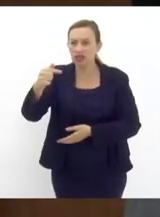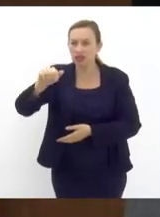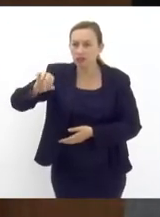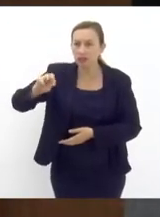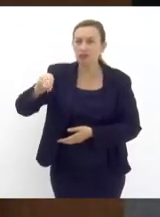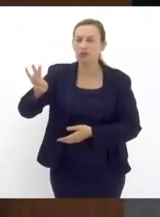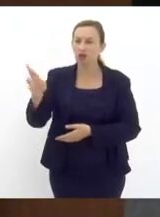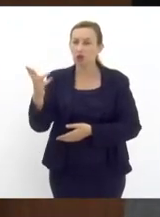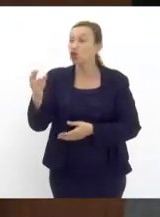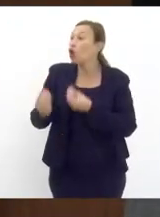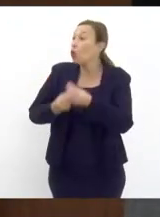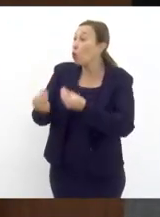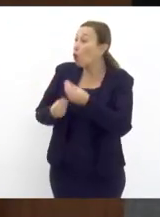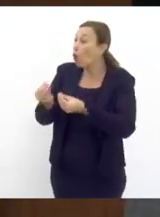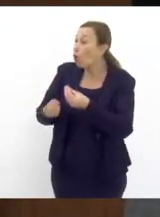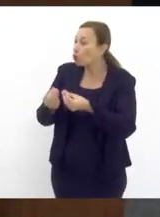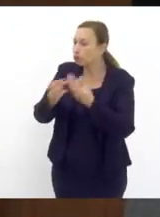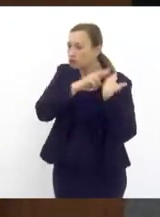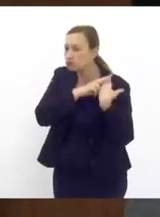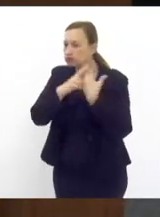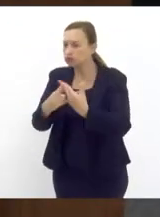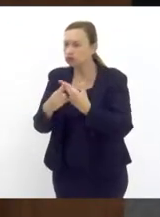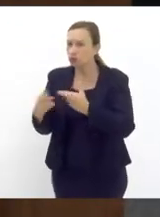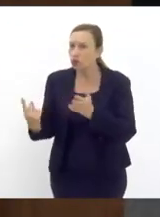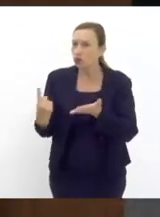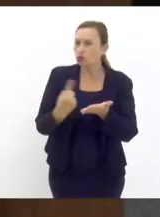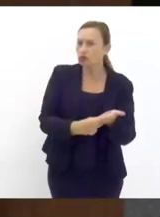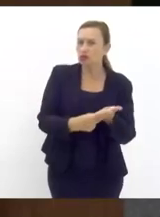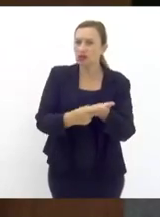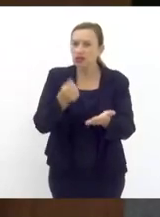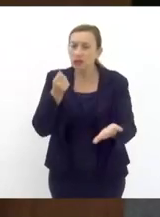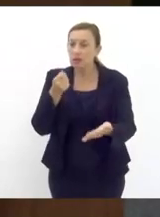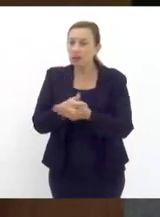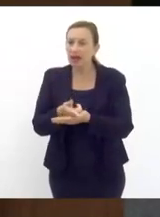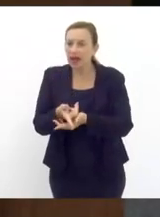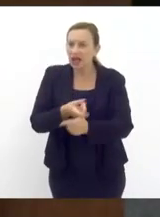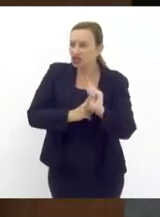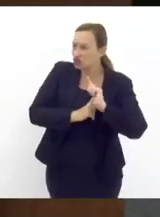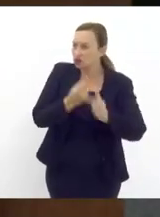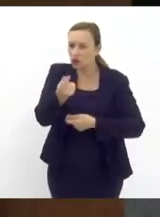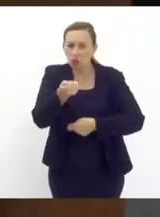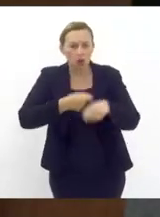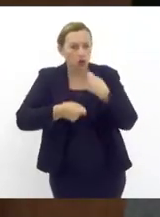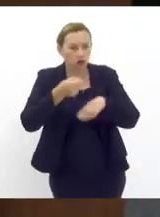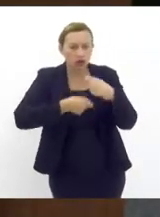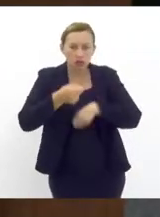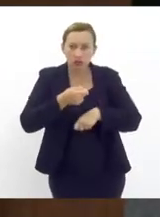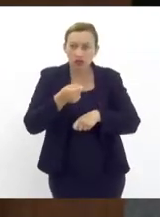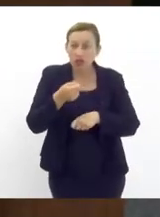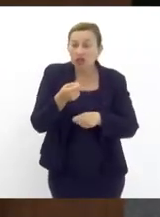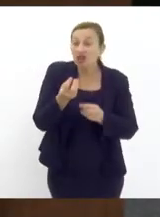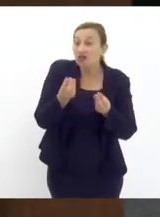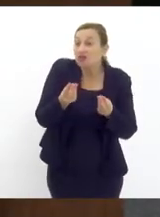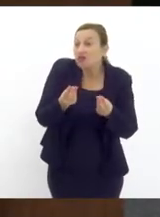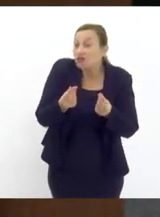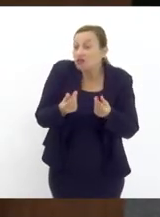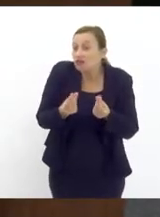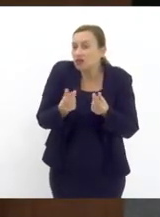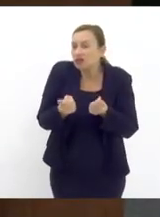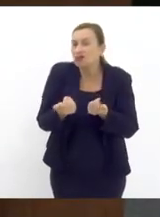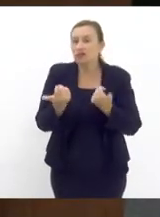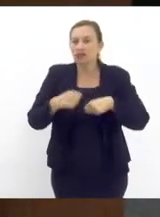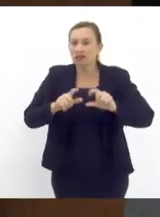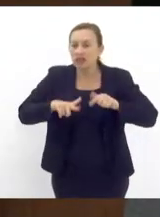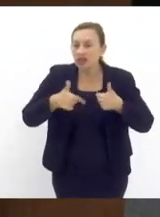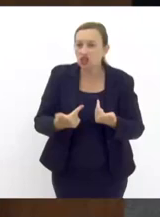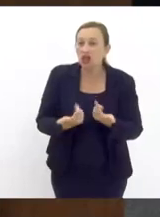uma dívida e como é que a gente assume um compromisso desse é como uma economia com extremas é fragilidade que precisam ser sanadas